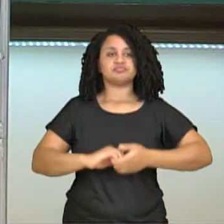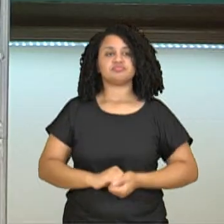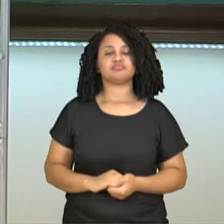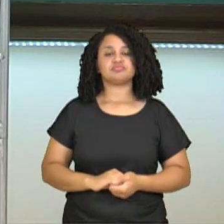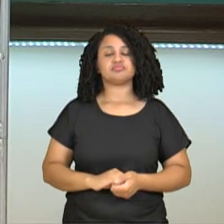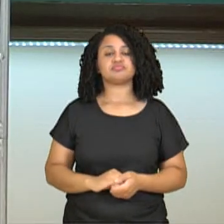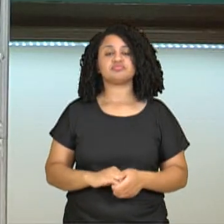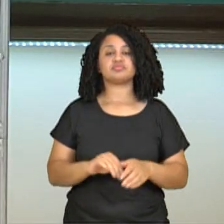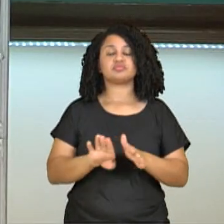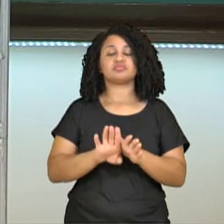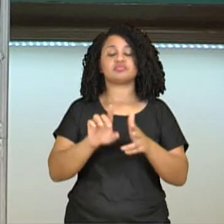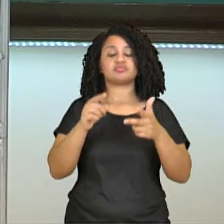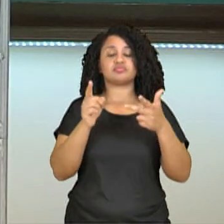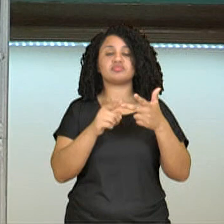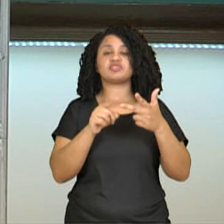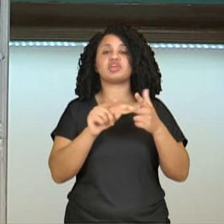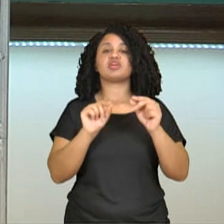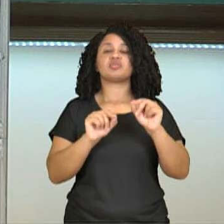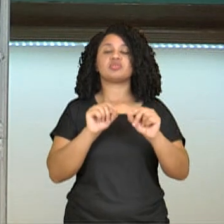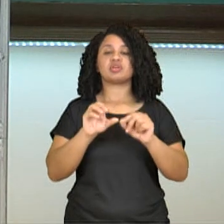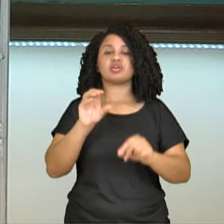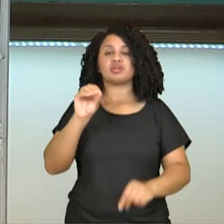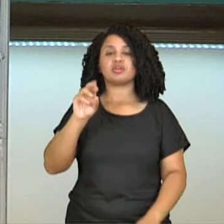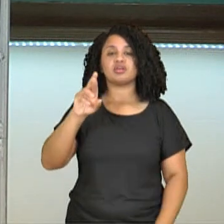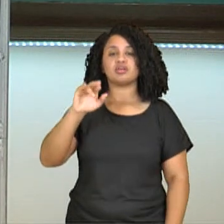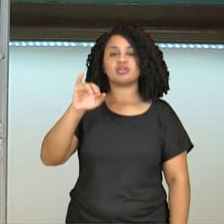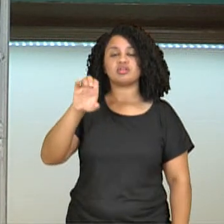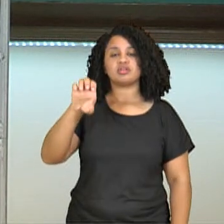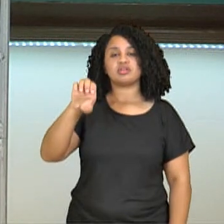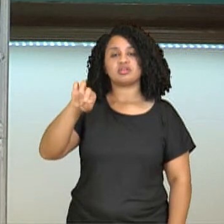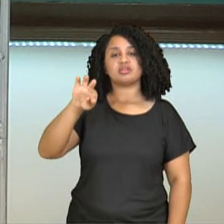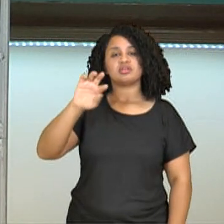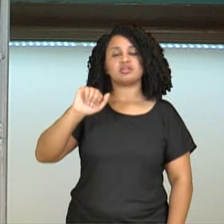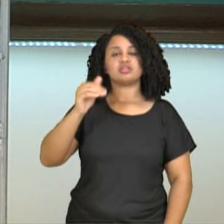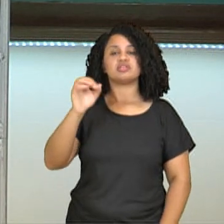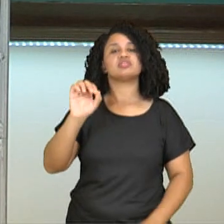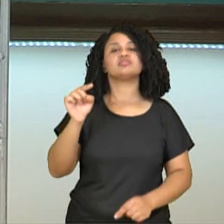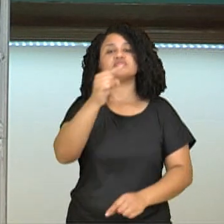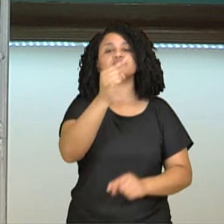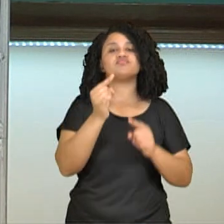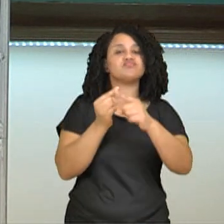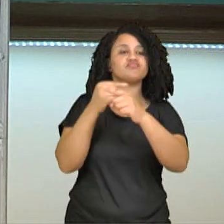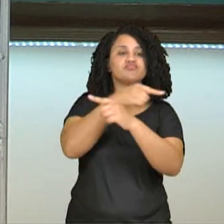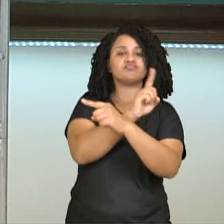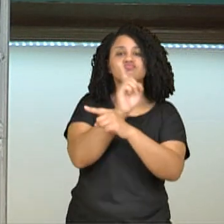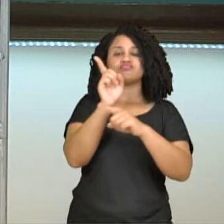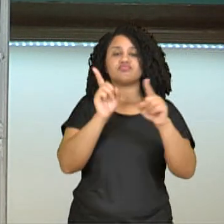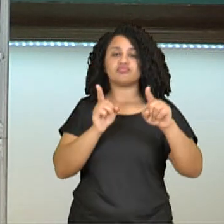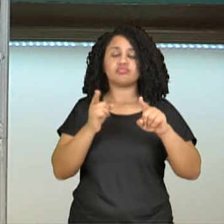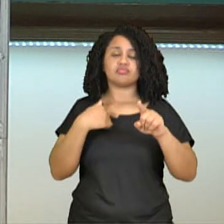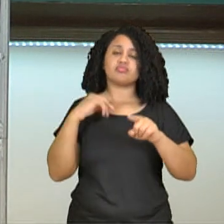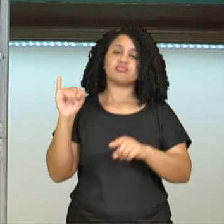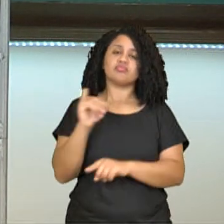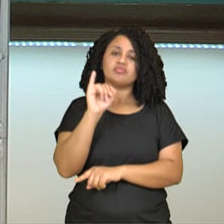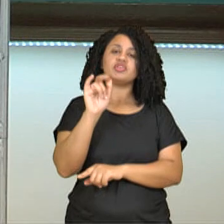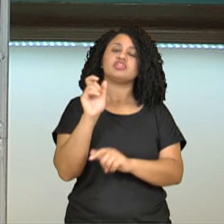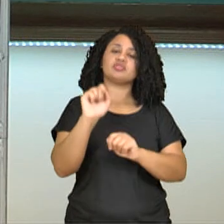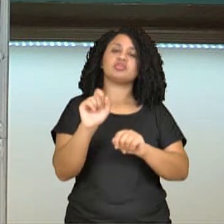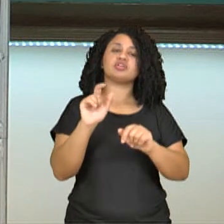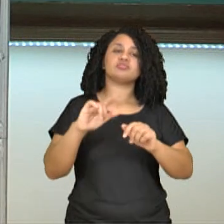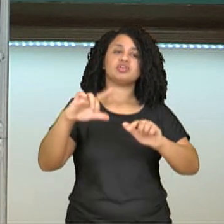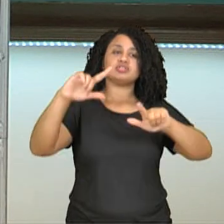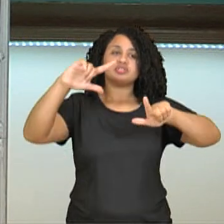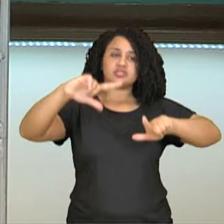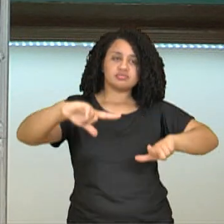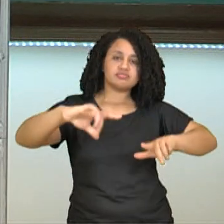também temos a orientação. A orientação ela é fundamental para que nós possamos posicionar o mapa corretamente